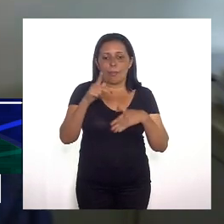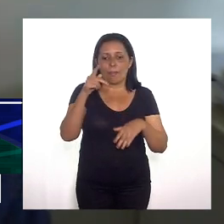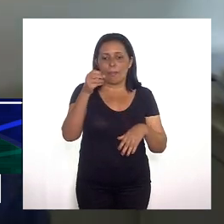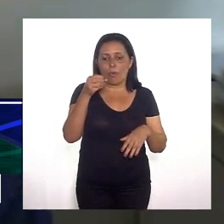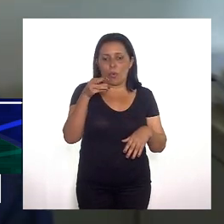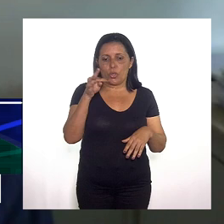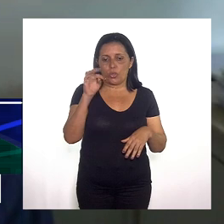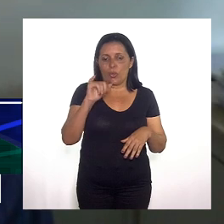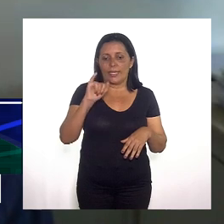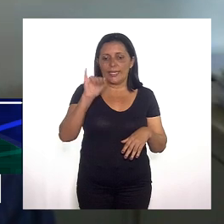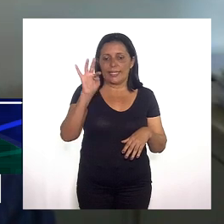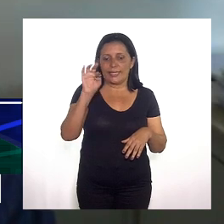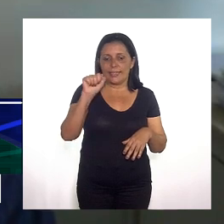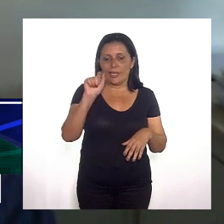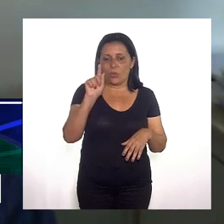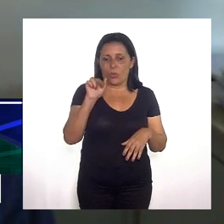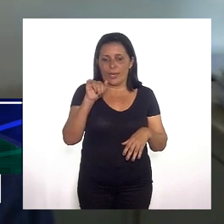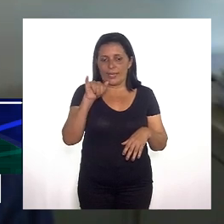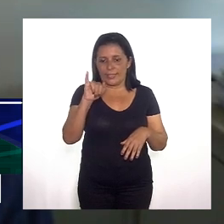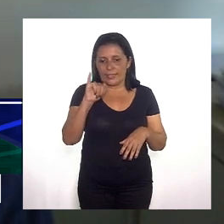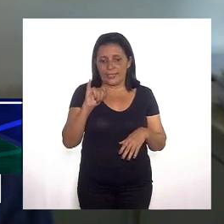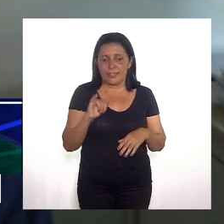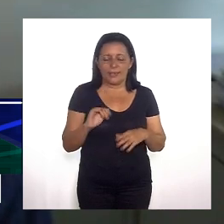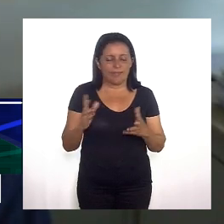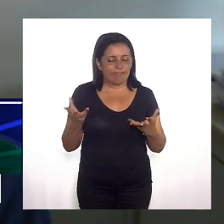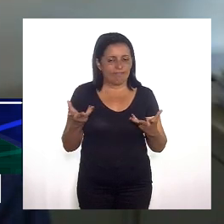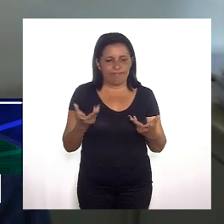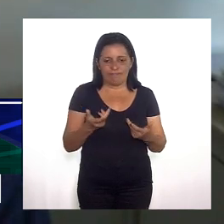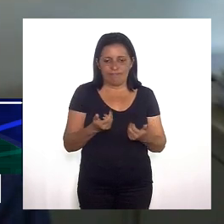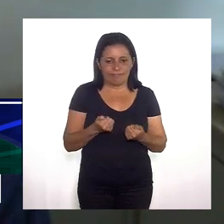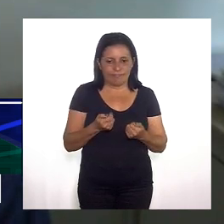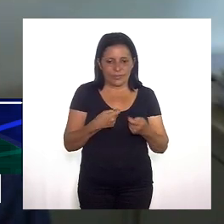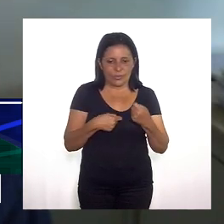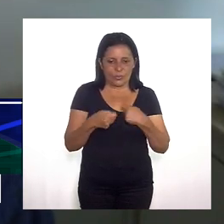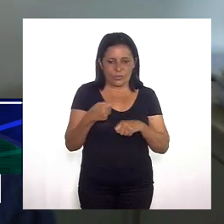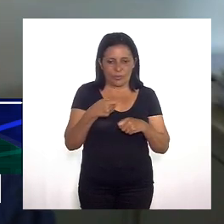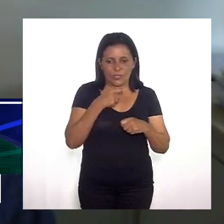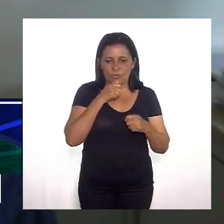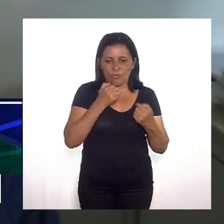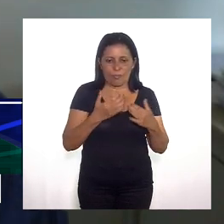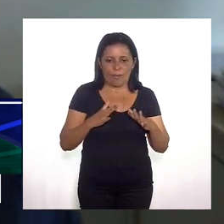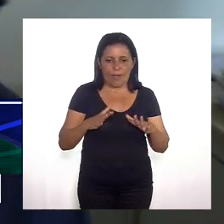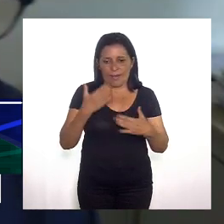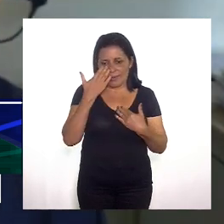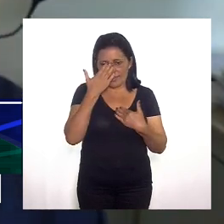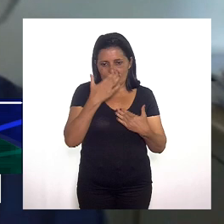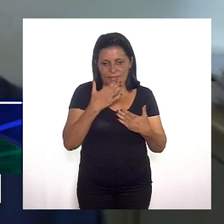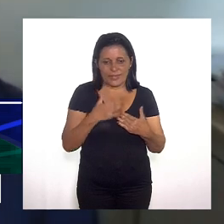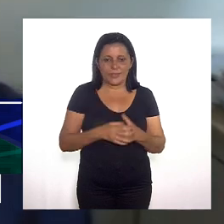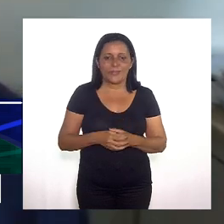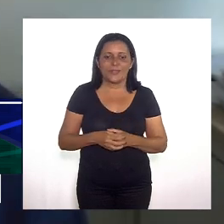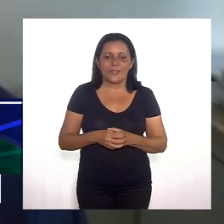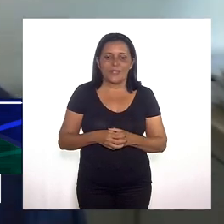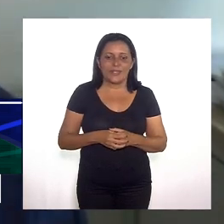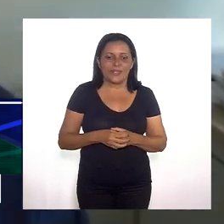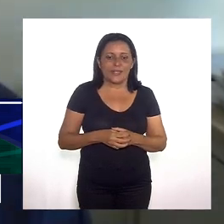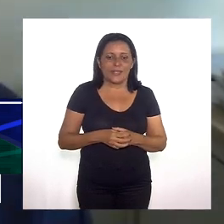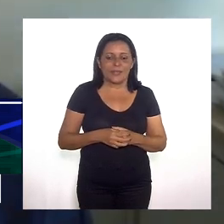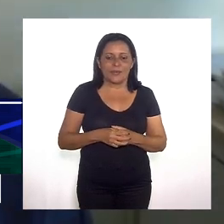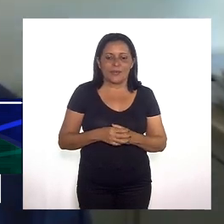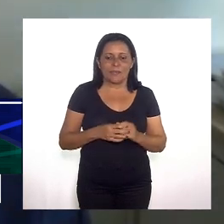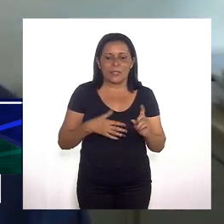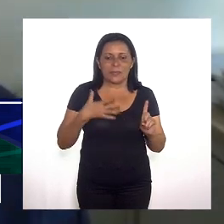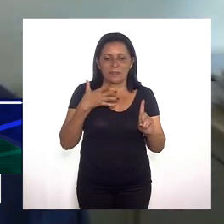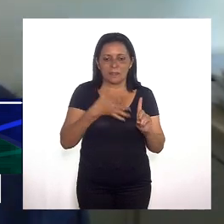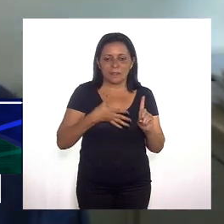Itaguaí, isso tudo tem uma logística fantástica para a economia do mar. Eu agradeço aí a sua menção,